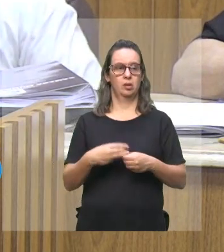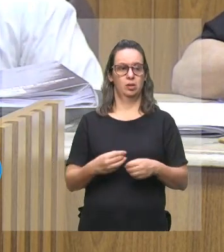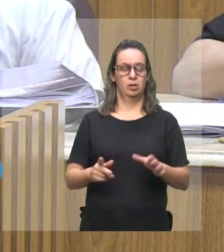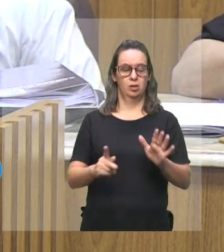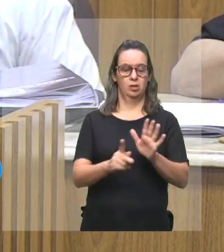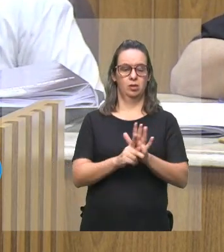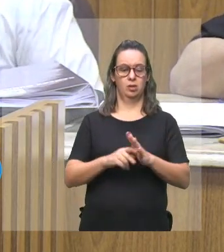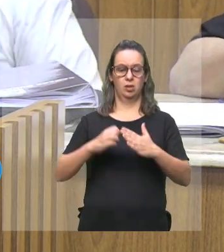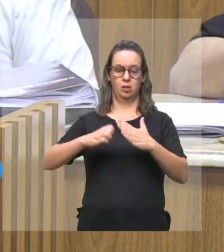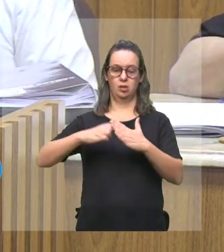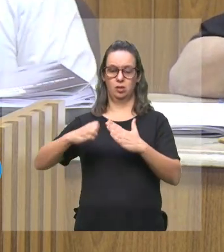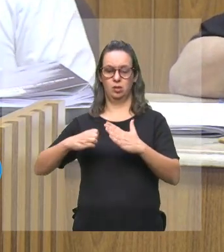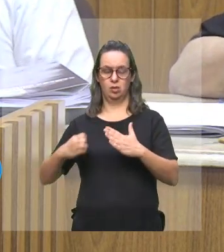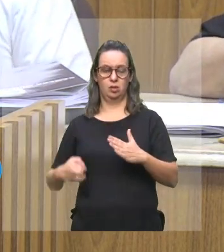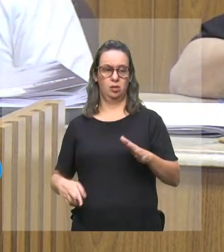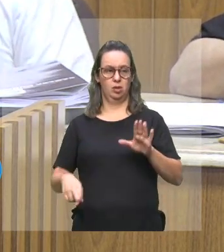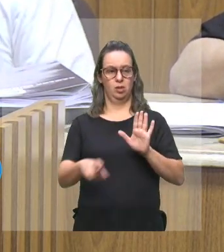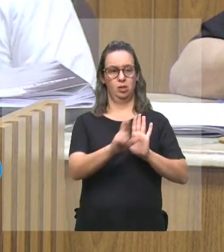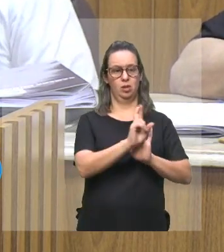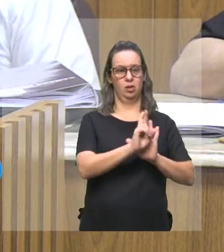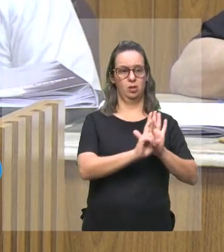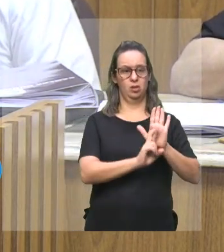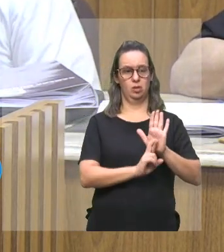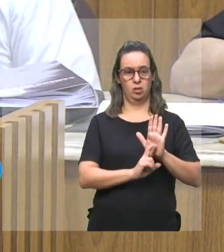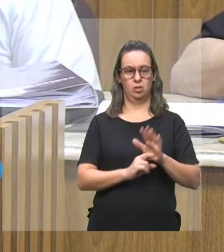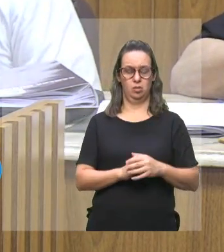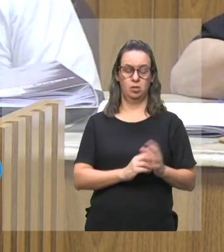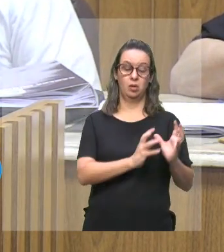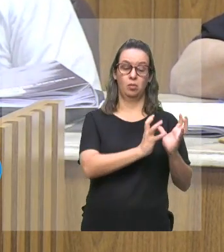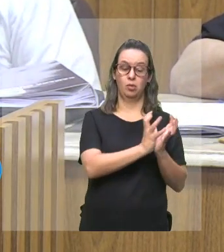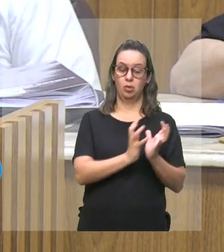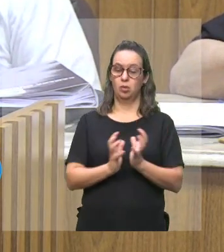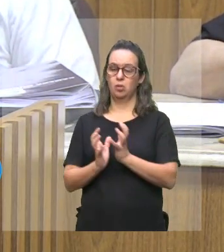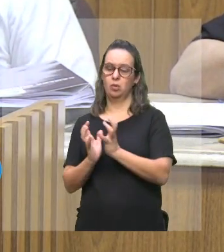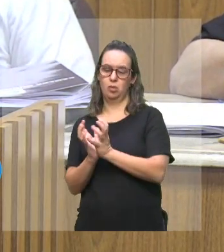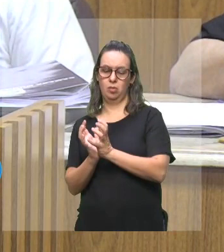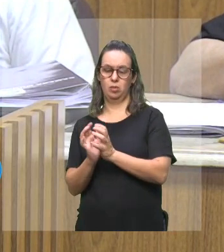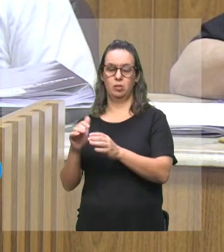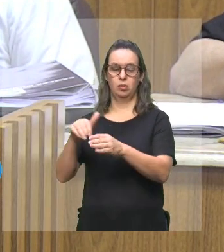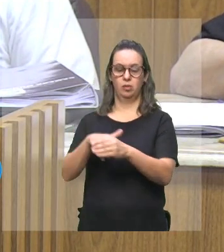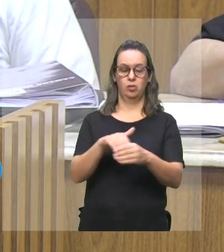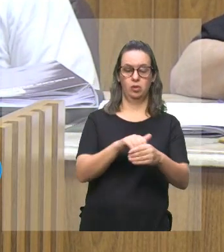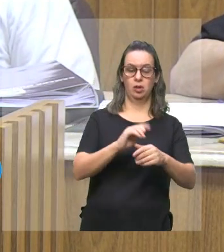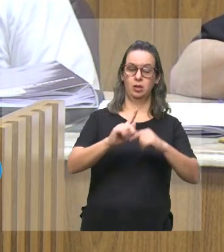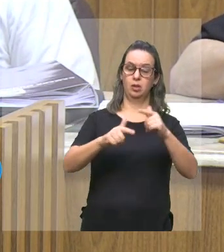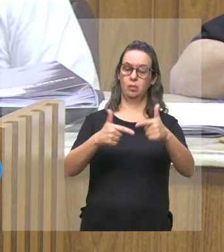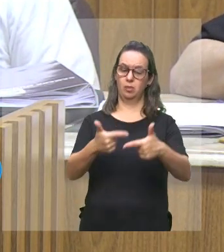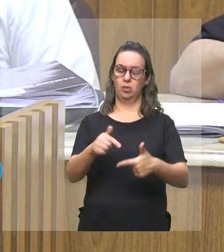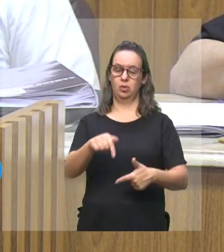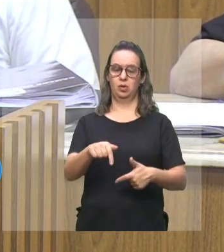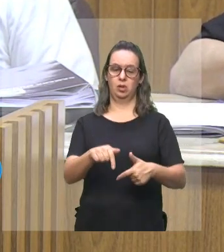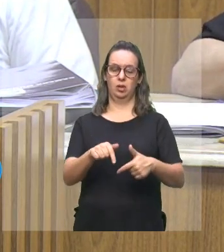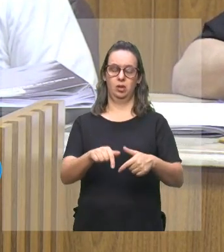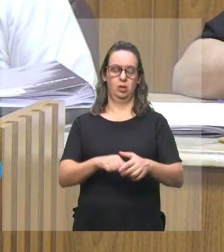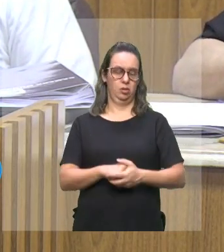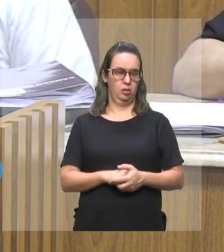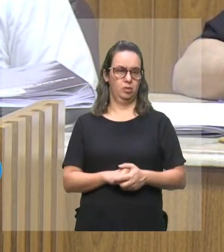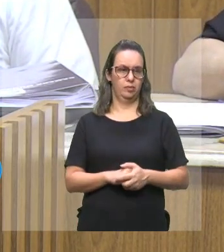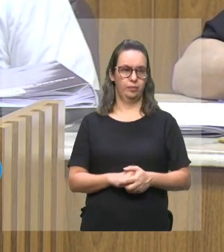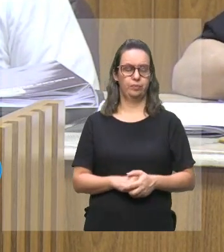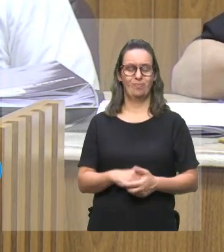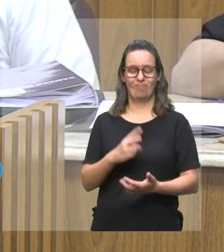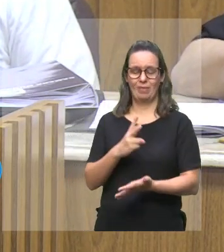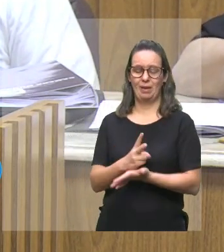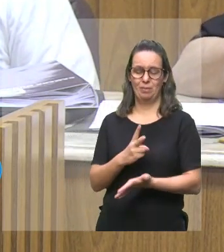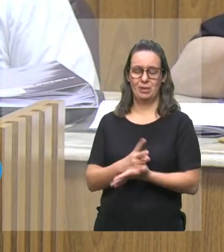e resoluções têm que passar por comissões para serem votados em plenário. Mesmo depois de aprovados,